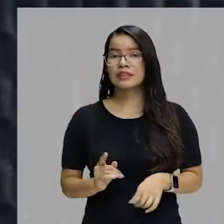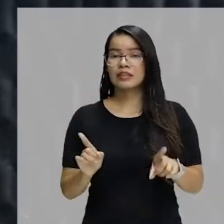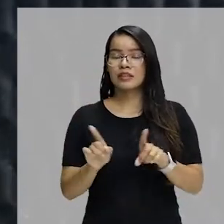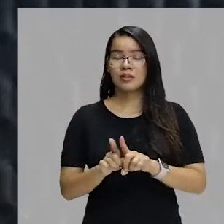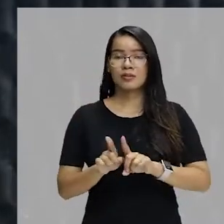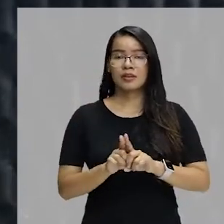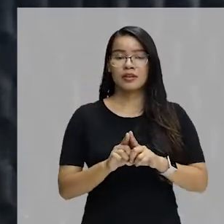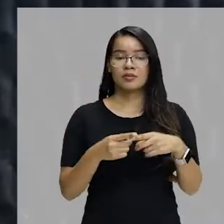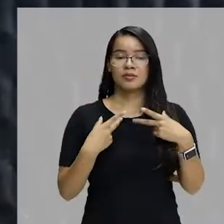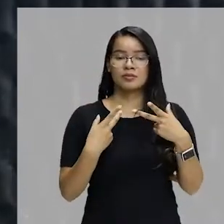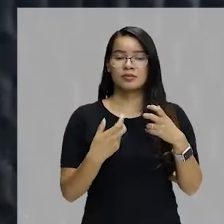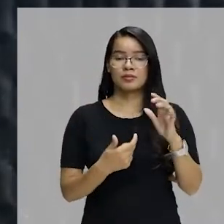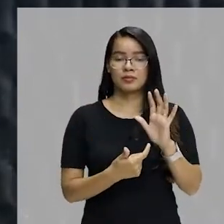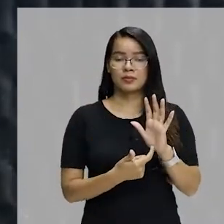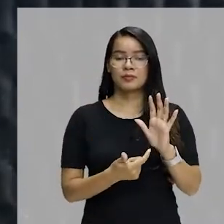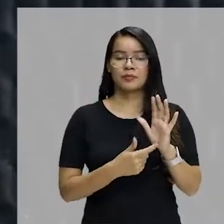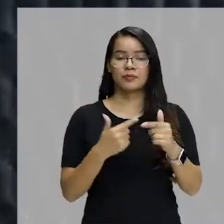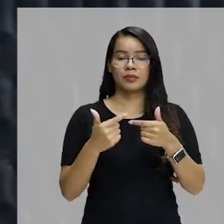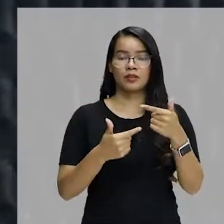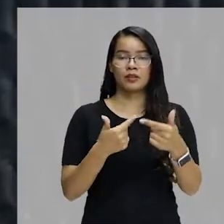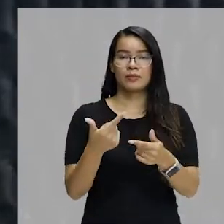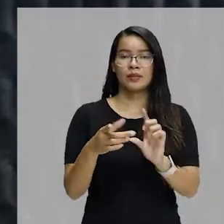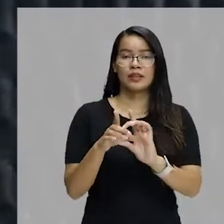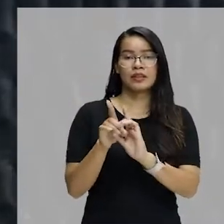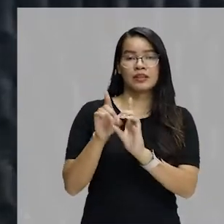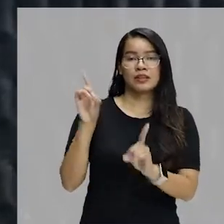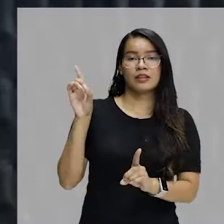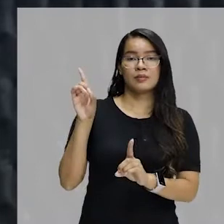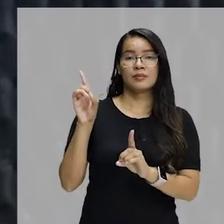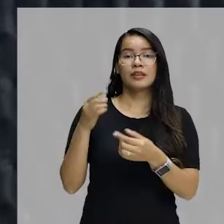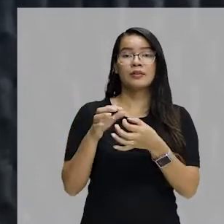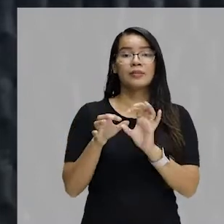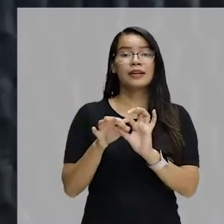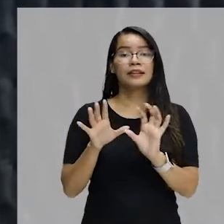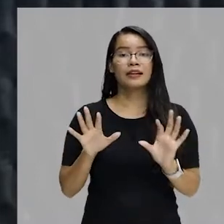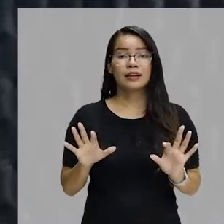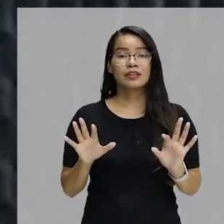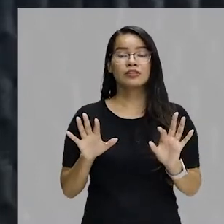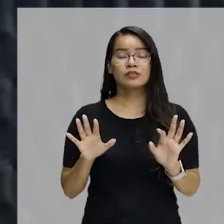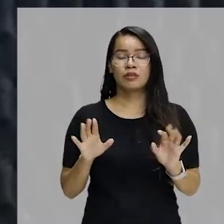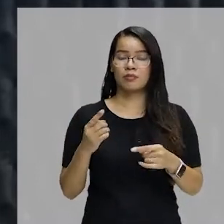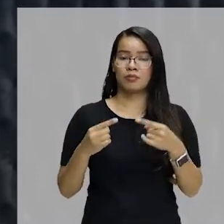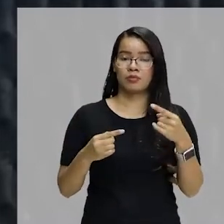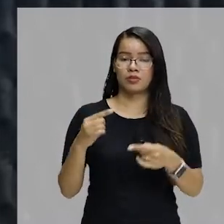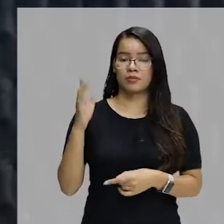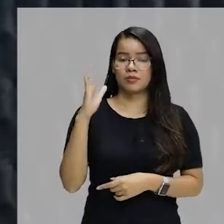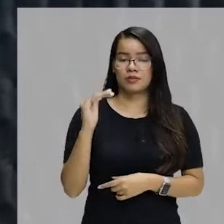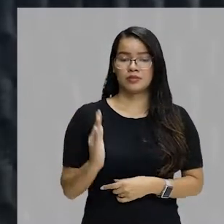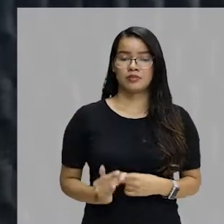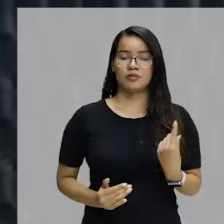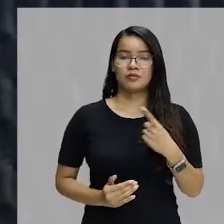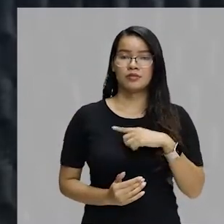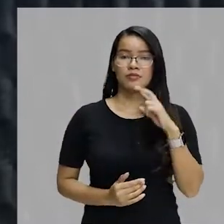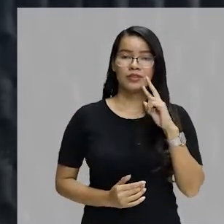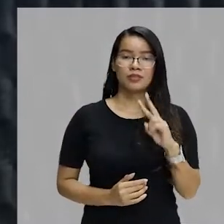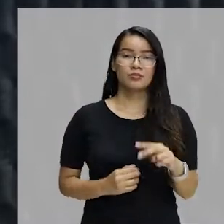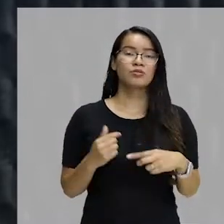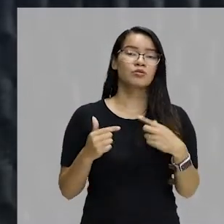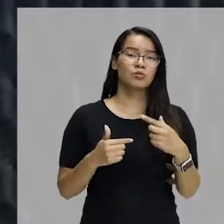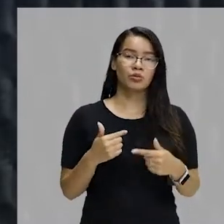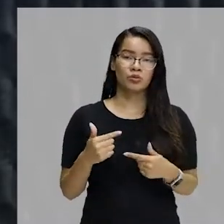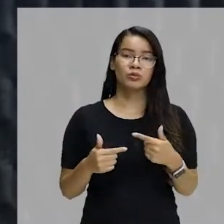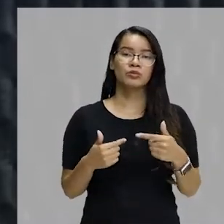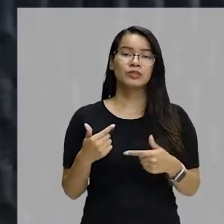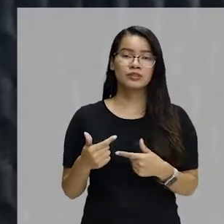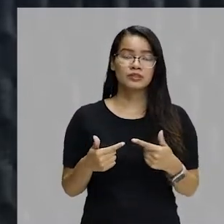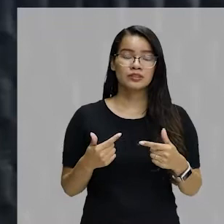Nós iremos observar que algumas províncias nós teremos lutas para que possa ocorrer o processo de reconhecimento